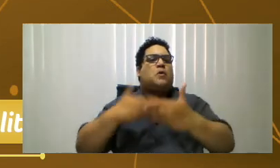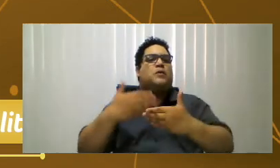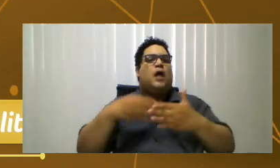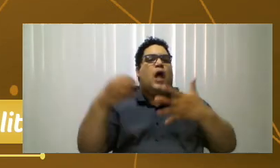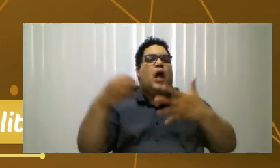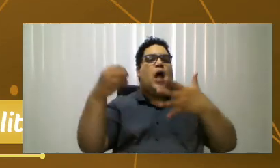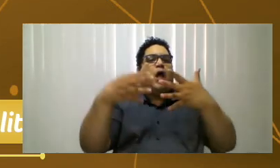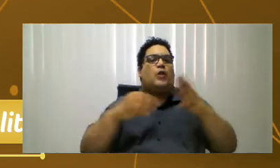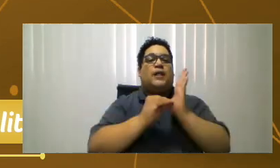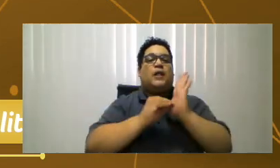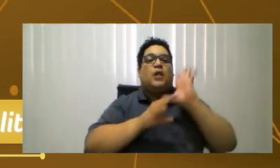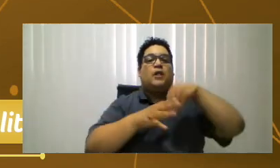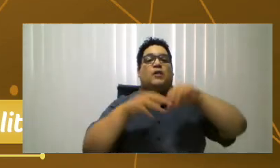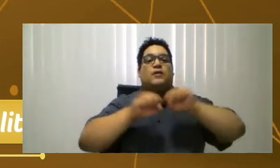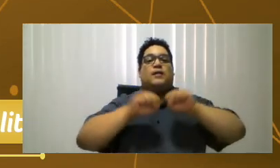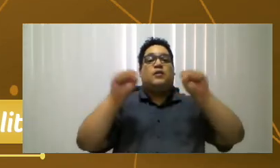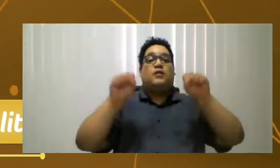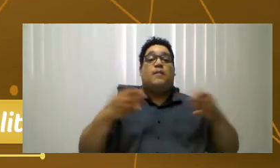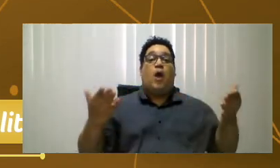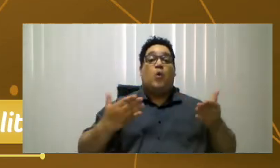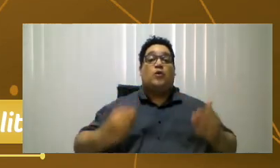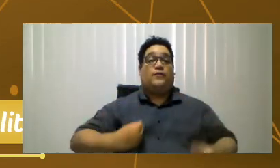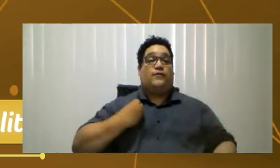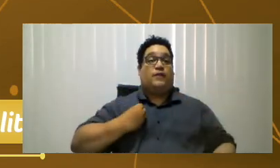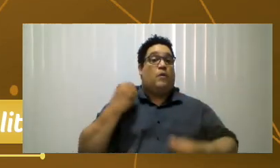no sistema na forma atual.